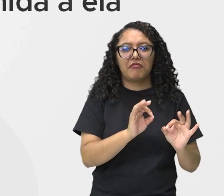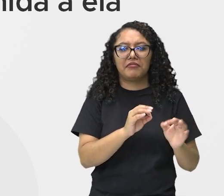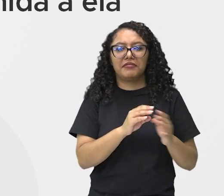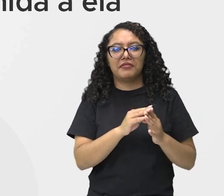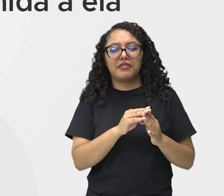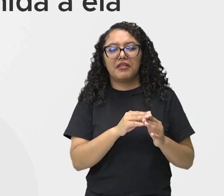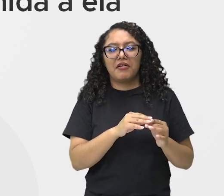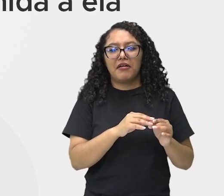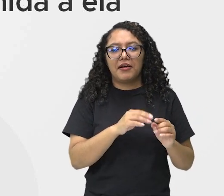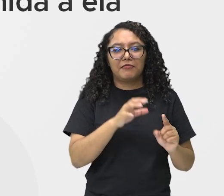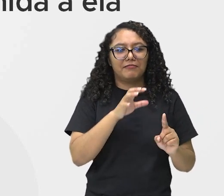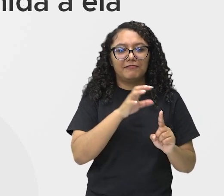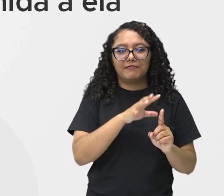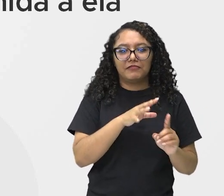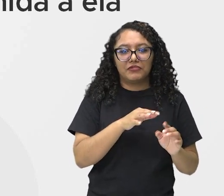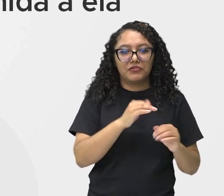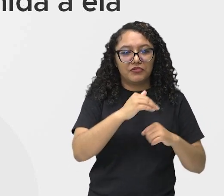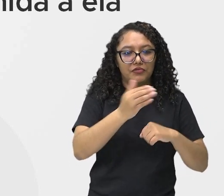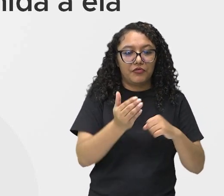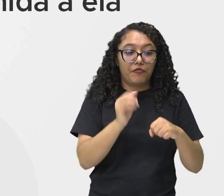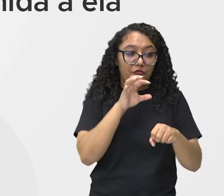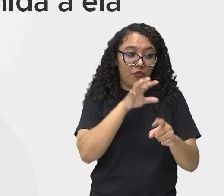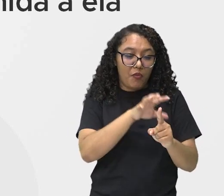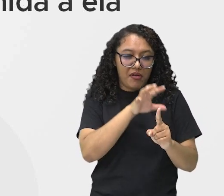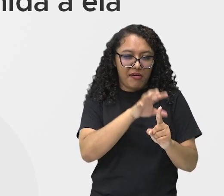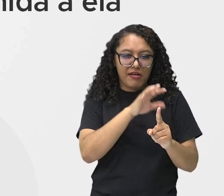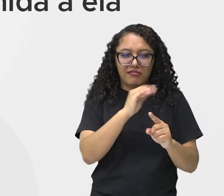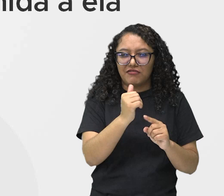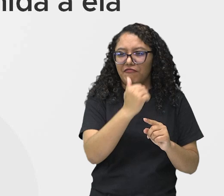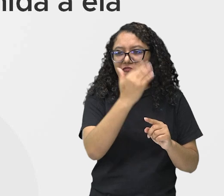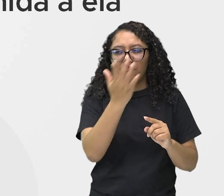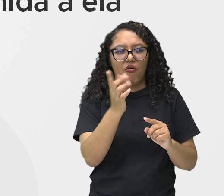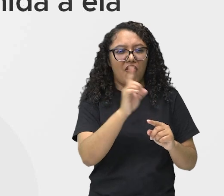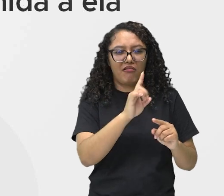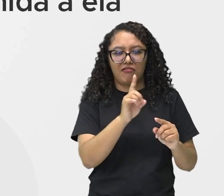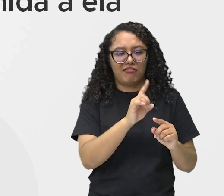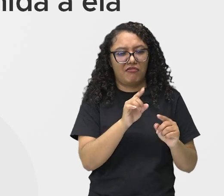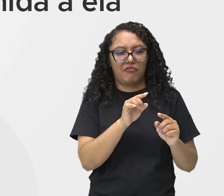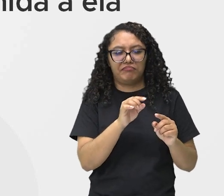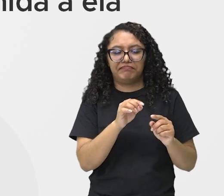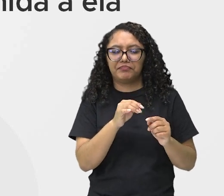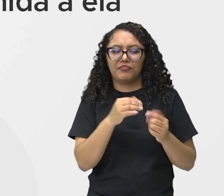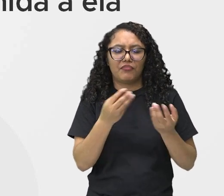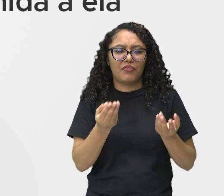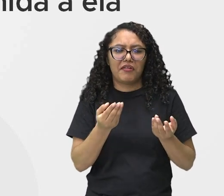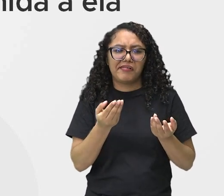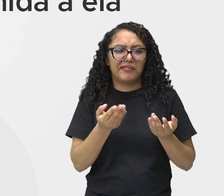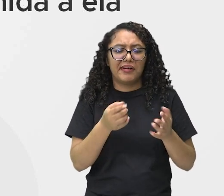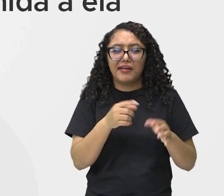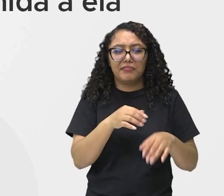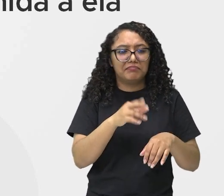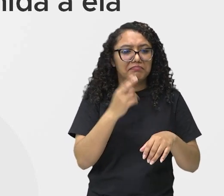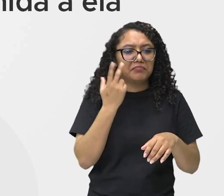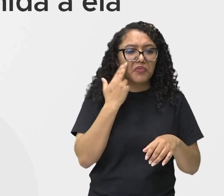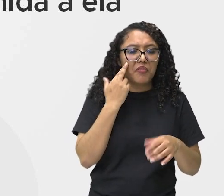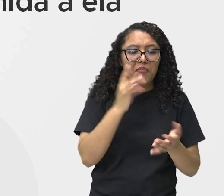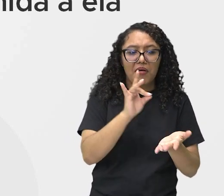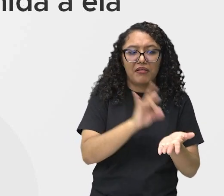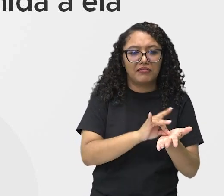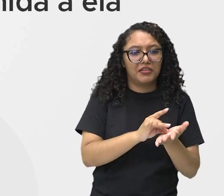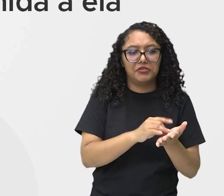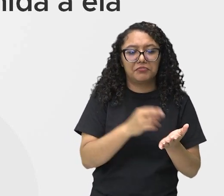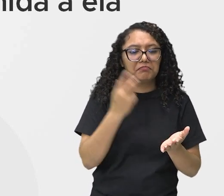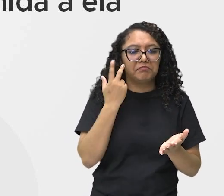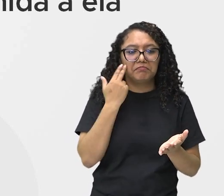função de nada exterior. Como assim, professora? A realidade é o que é, determinada por